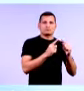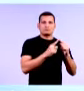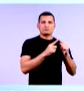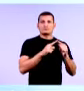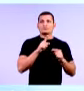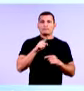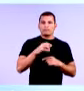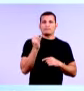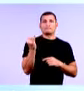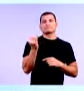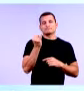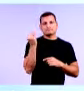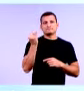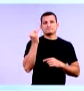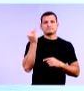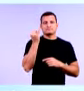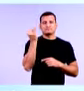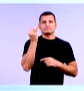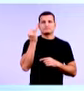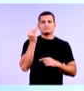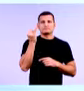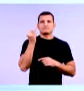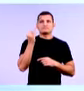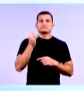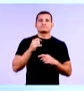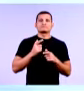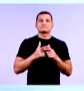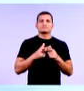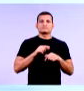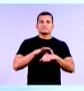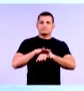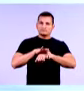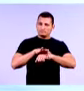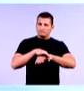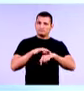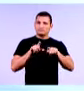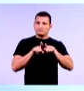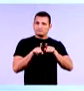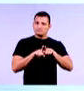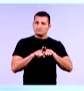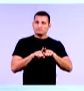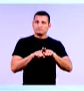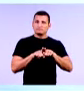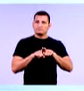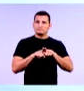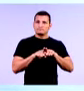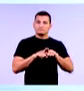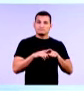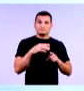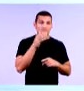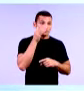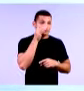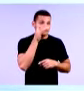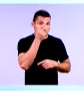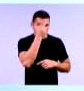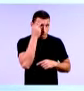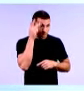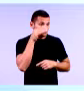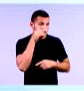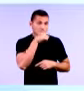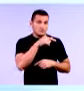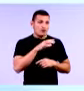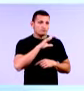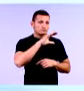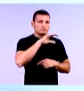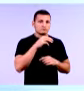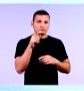seguinte, isso também tem uma questão que é a segurança também, porque se alguém tiver acesso e alterar esses dados, né?